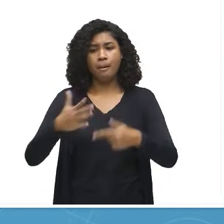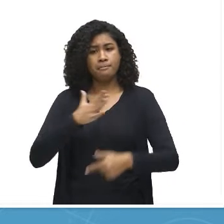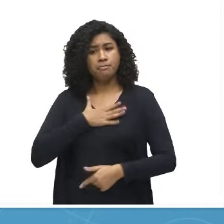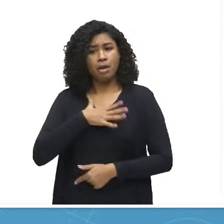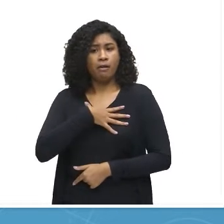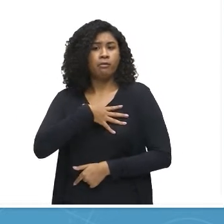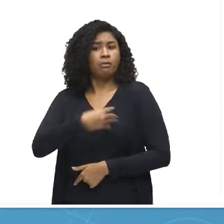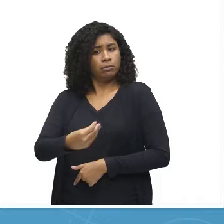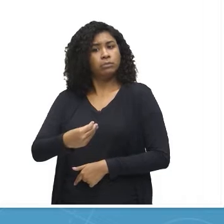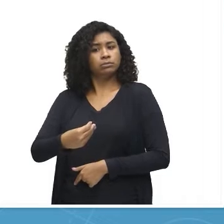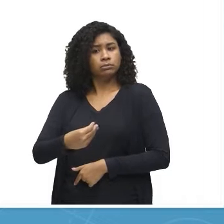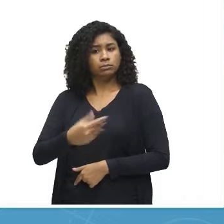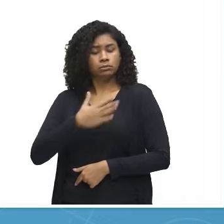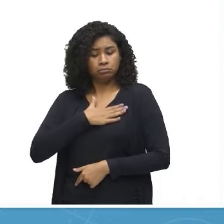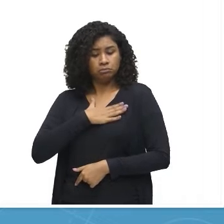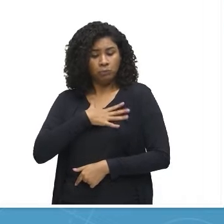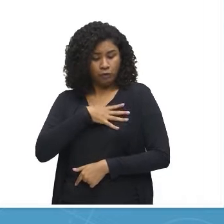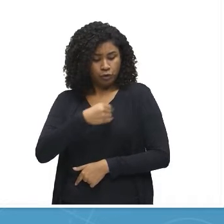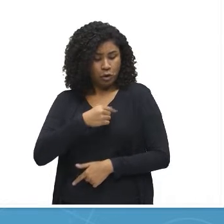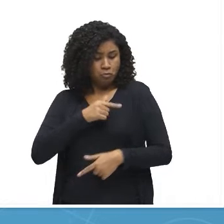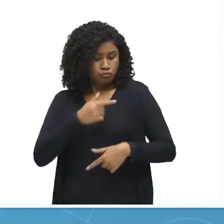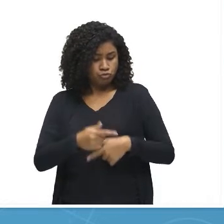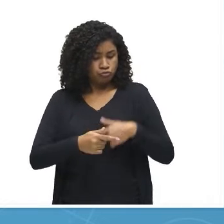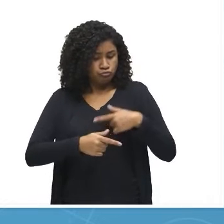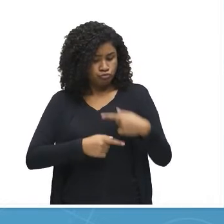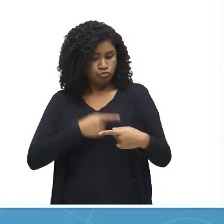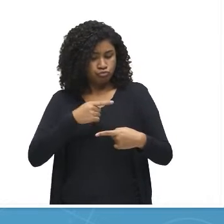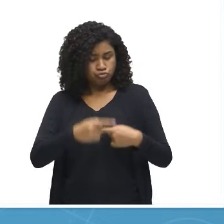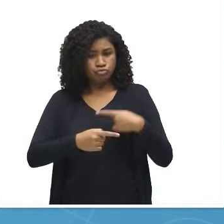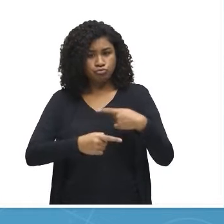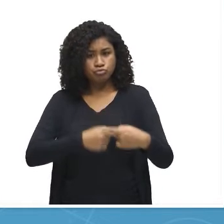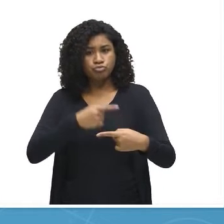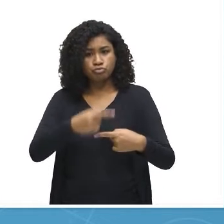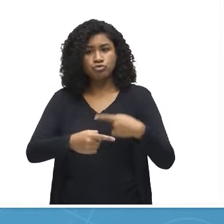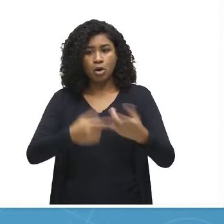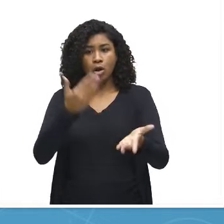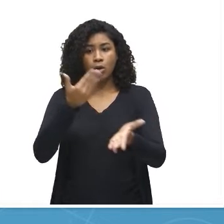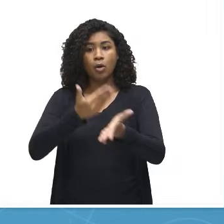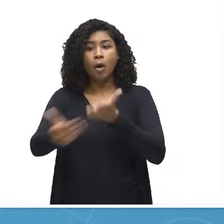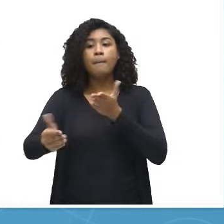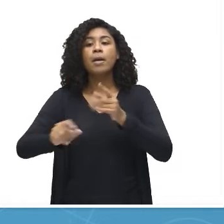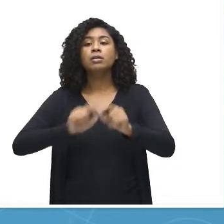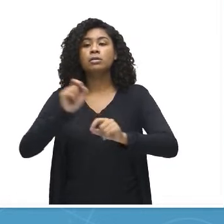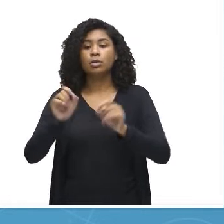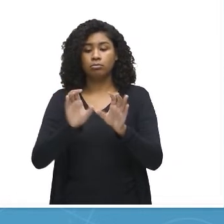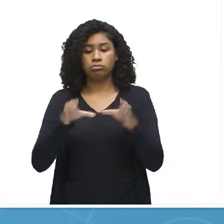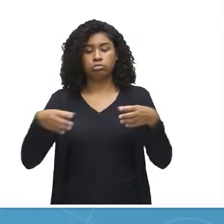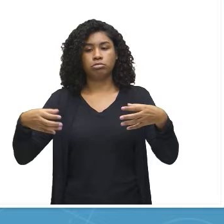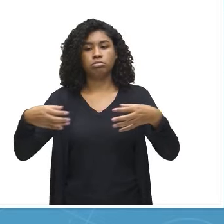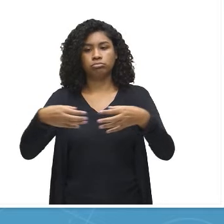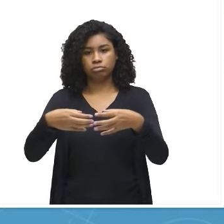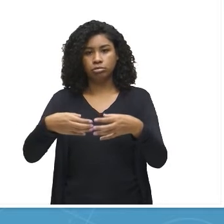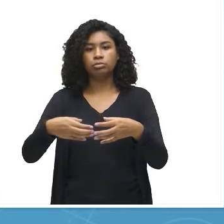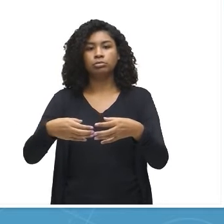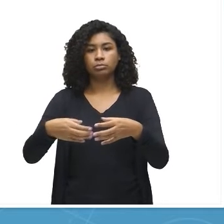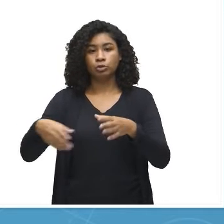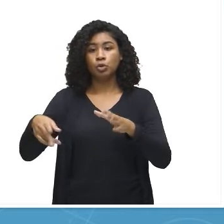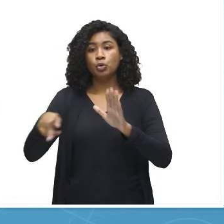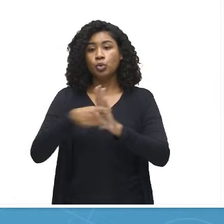do Pipino, que é filho do Carlos Martel, a gente vai ter o início aí da dinastia